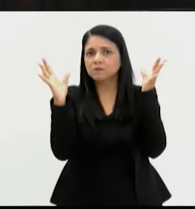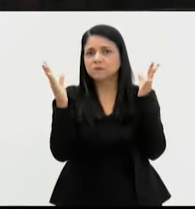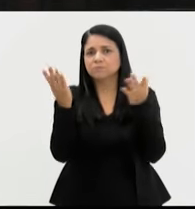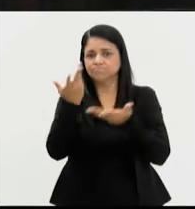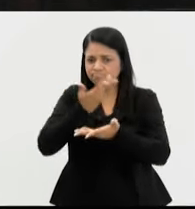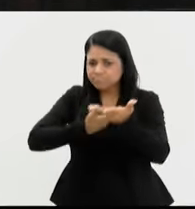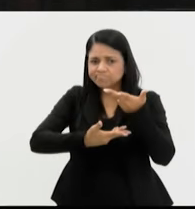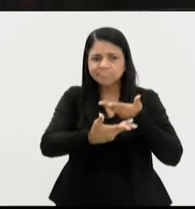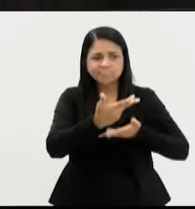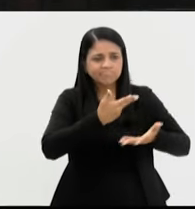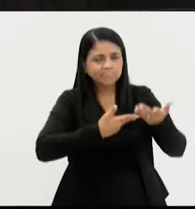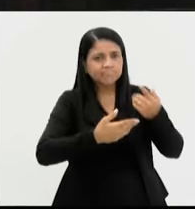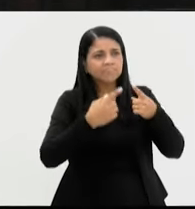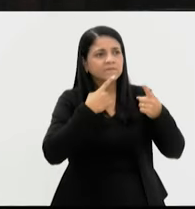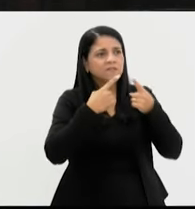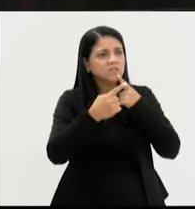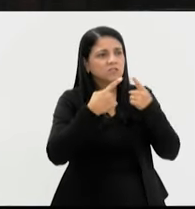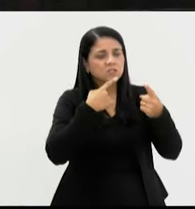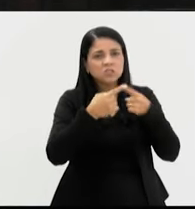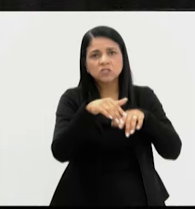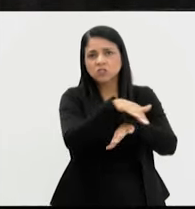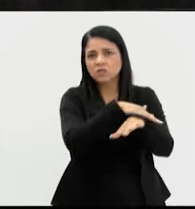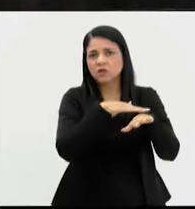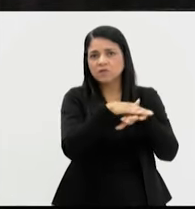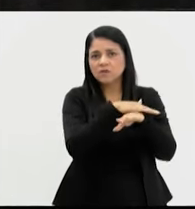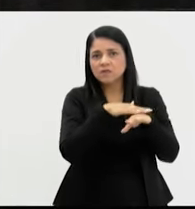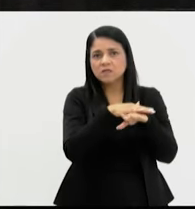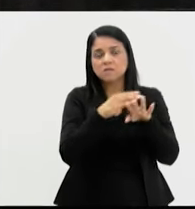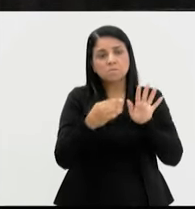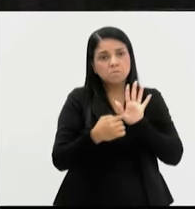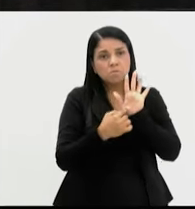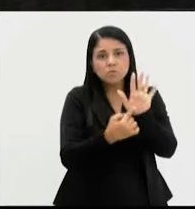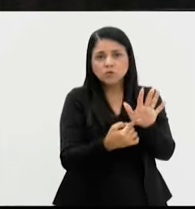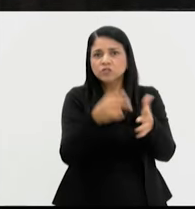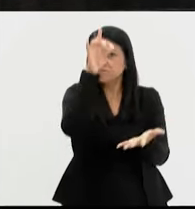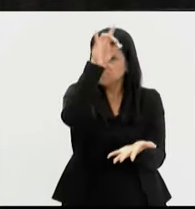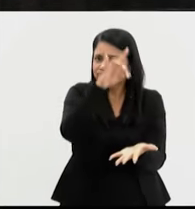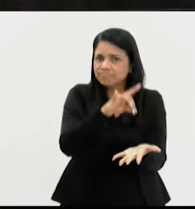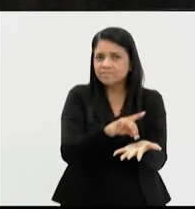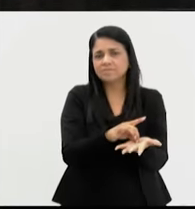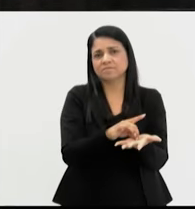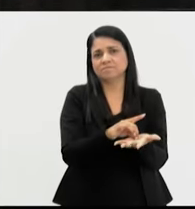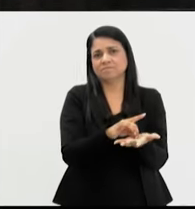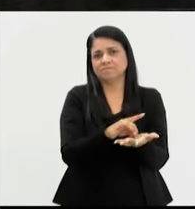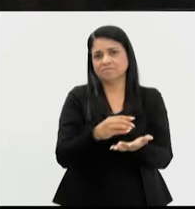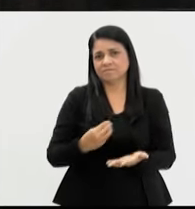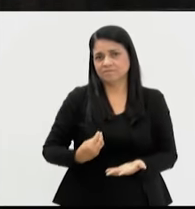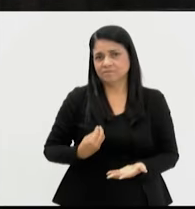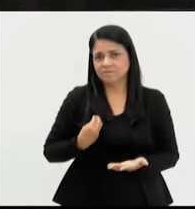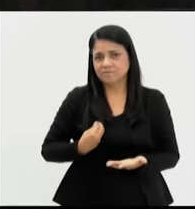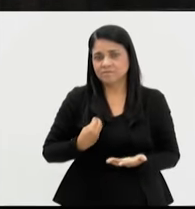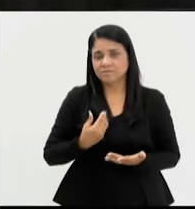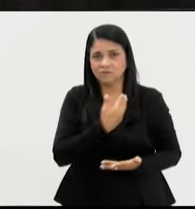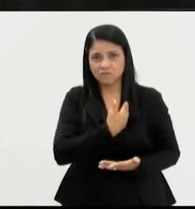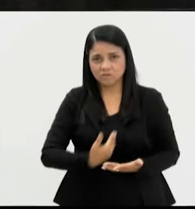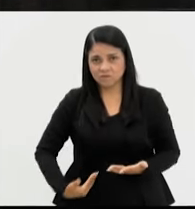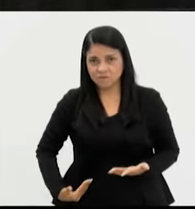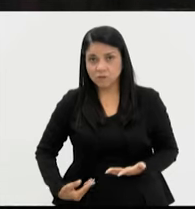democrático porque tem que se mostrar a realidade em que vivemos e o que é possível